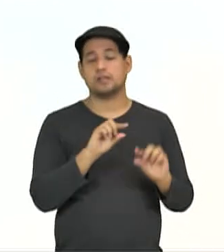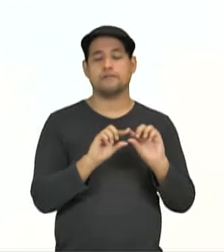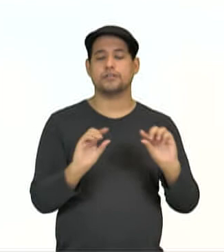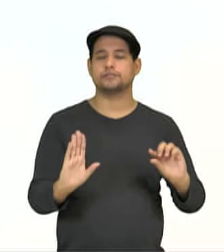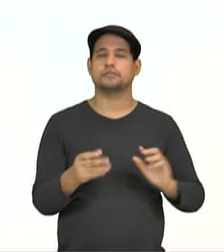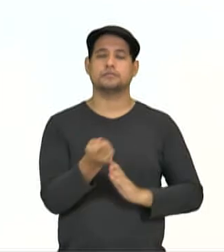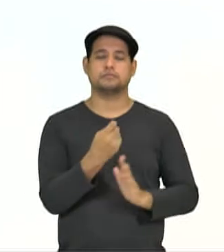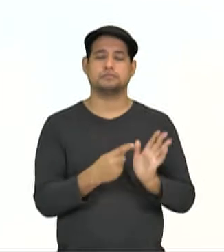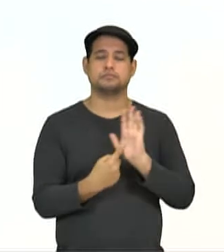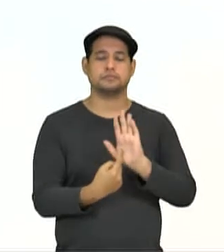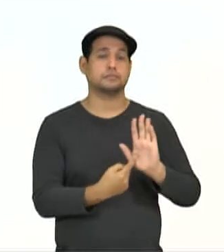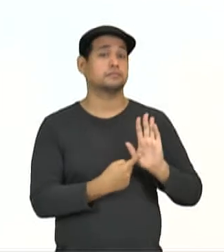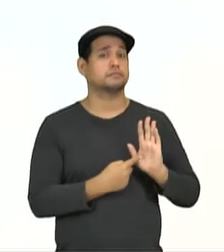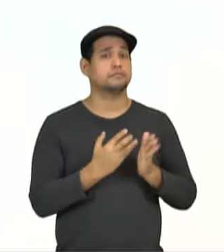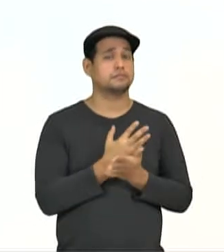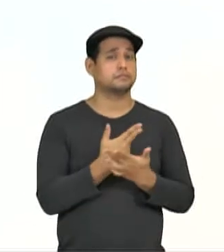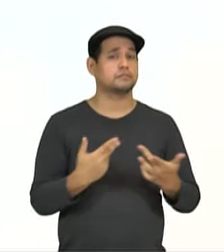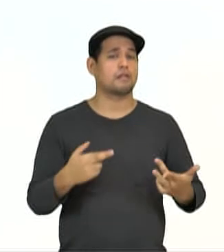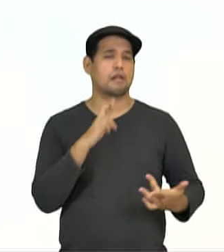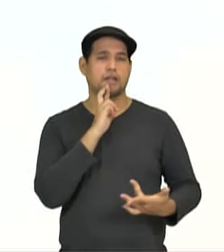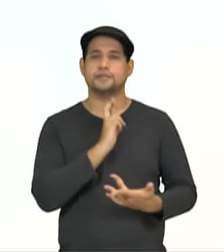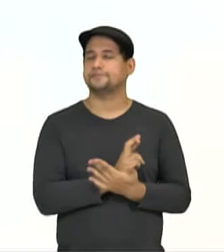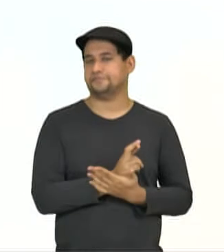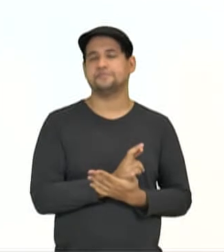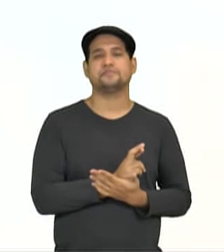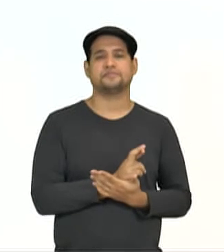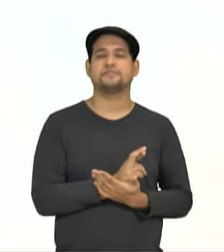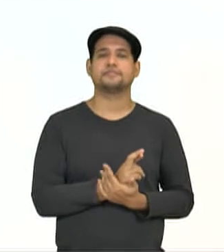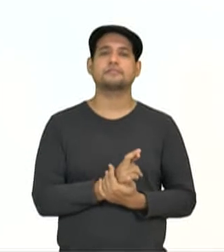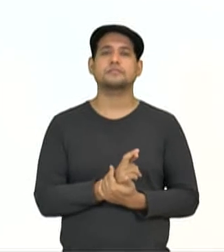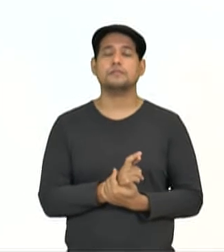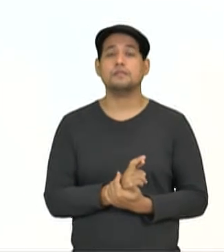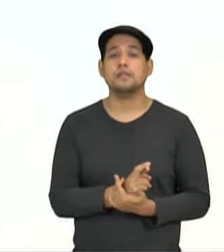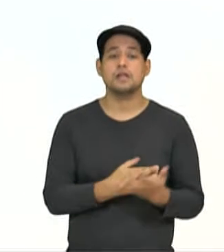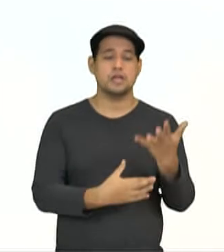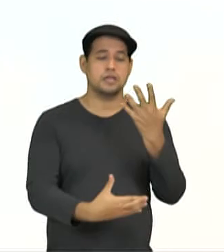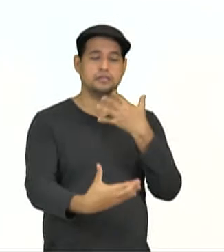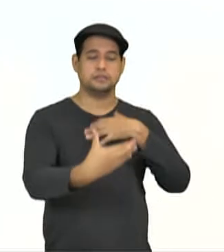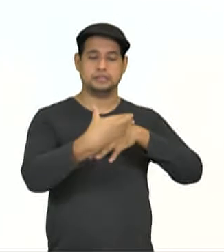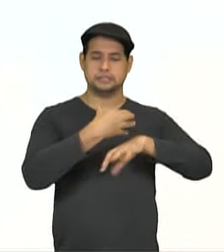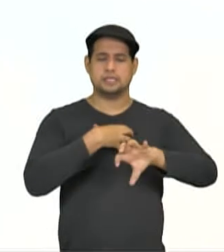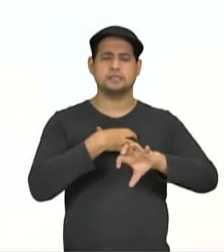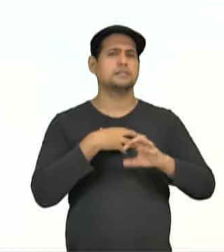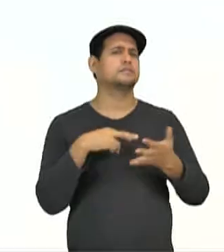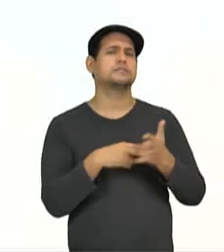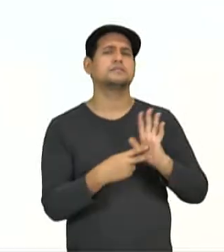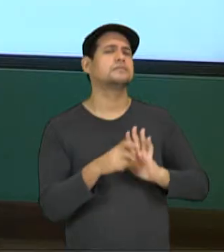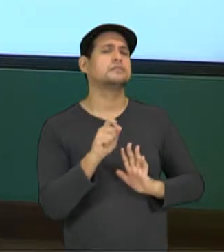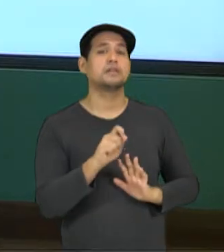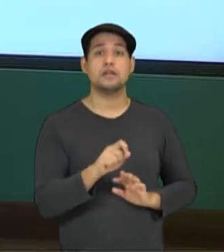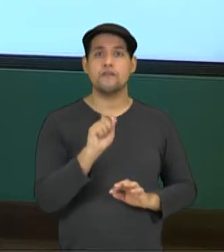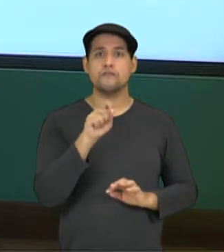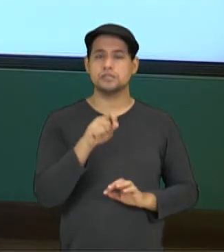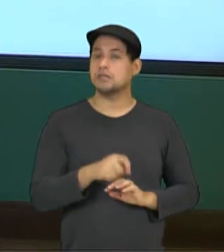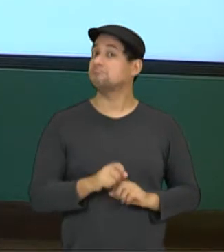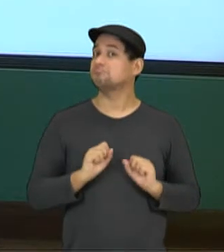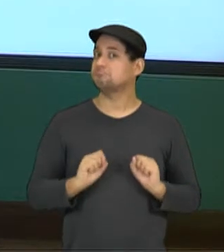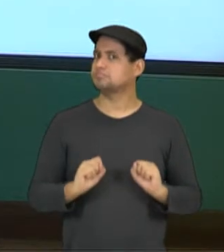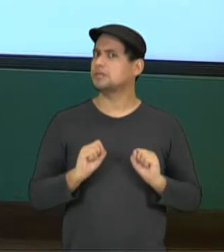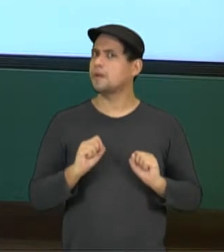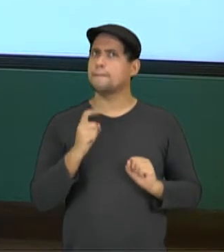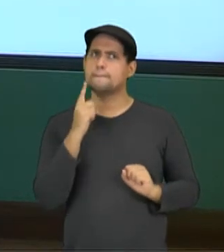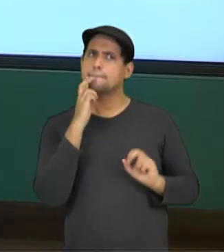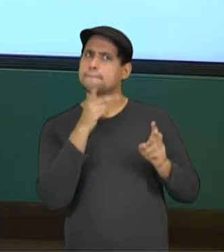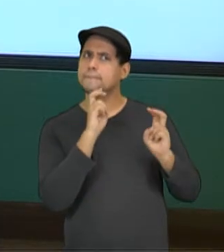escrevi, trouxe aqui como uma possibilidade de resposta, né? Resiliência, pessoal. Você muito provavelmente deve